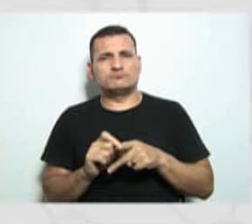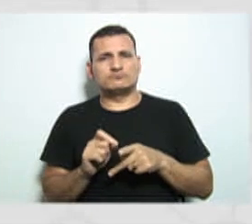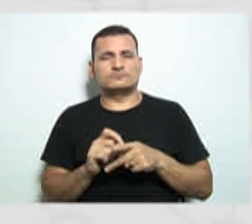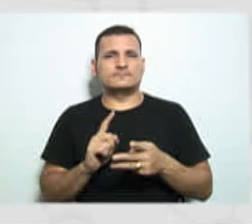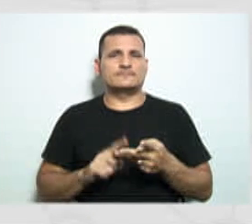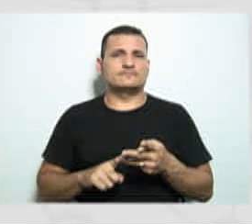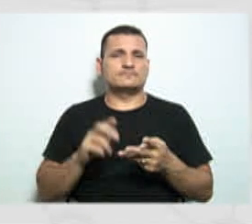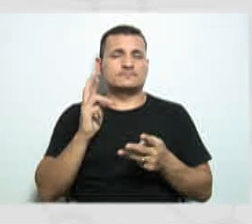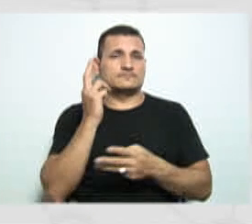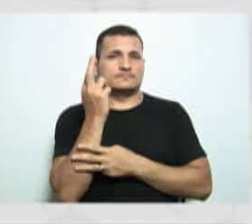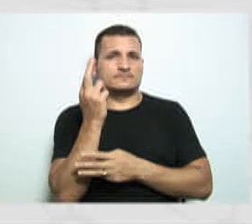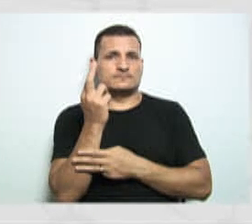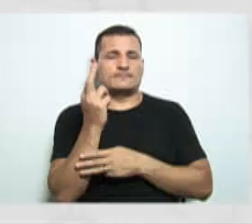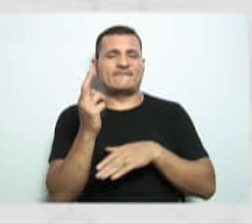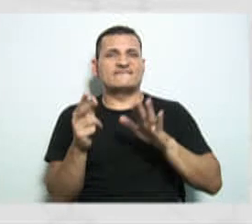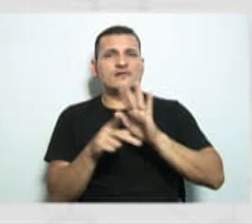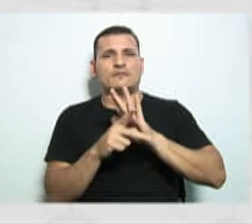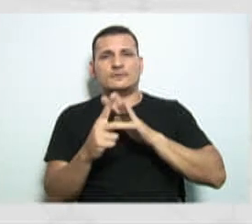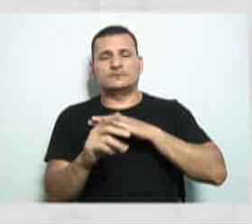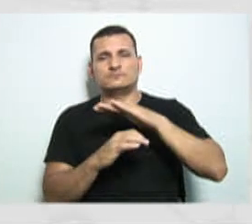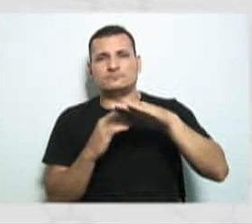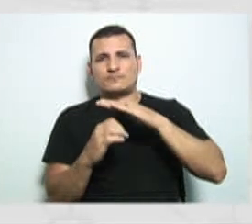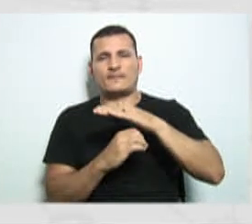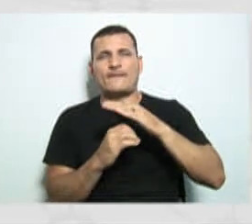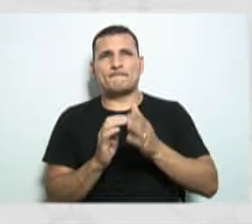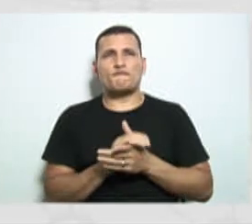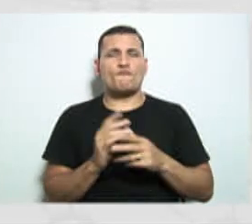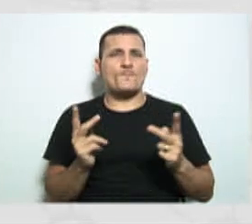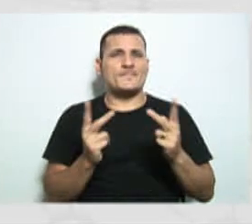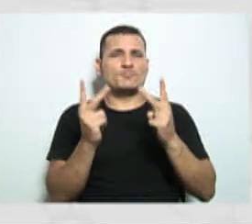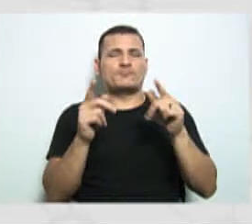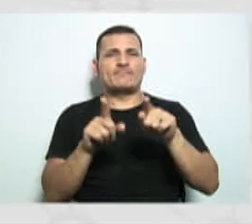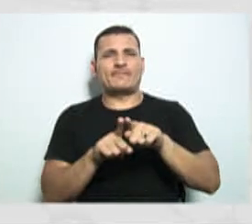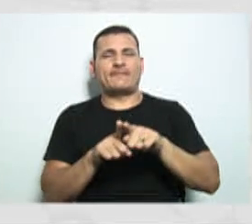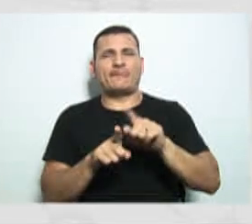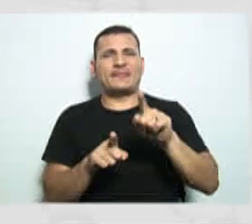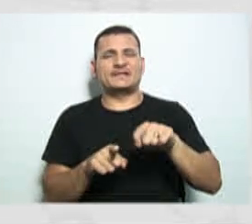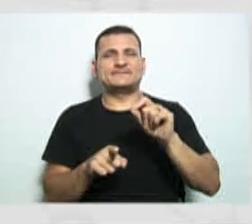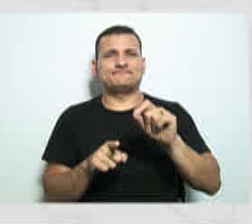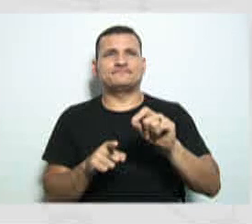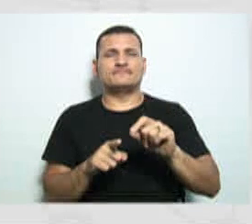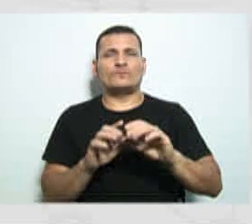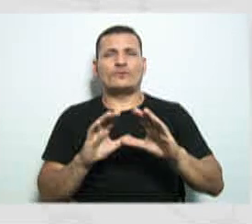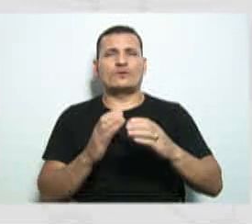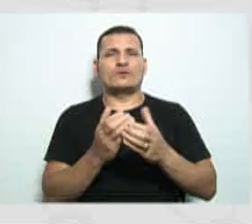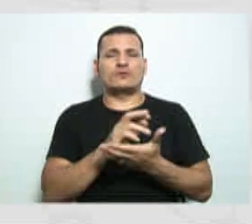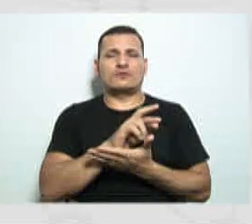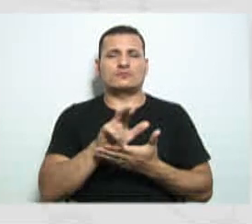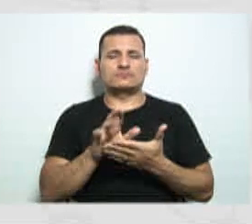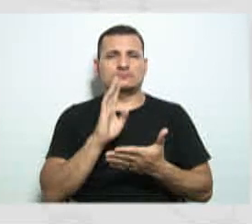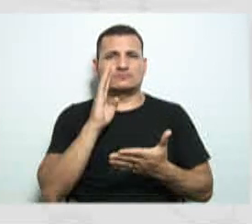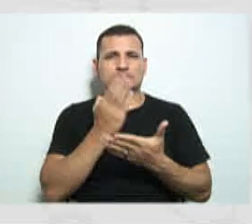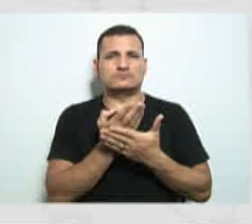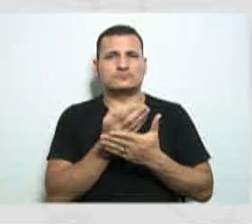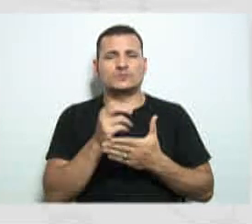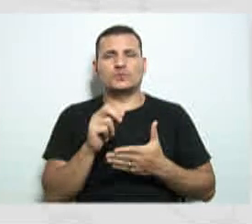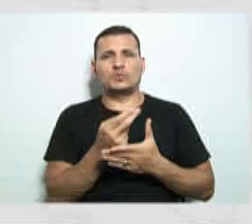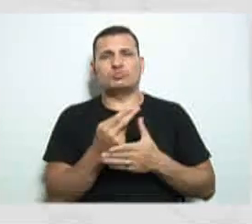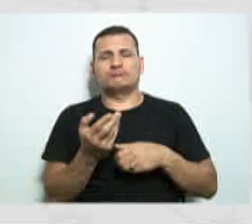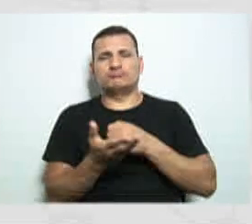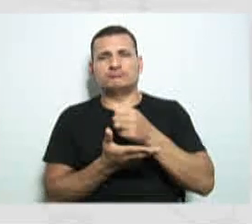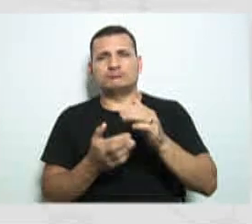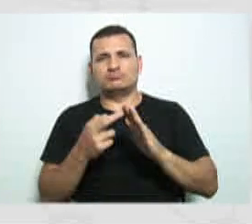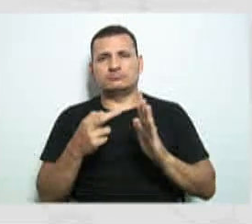decisões organizacionais, tá? Os valores também podem ser vistos como um conjunto de crenças ou princípios que definem